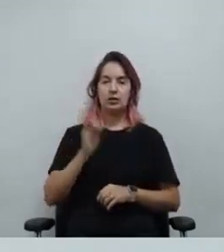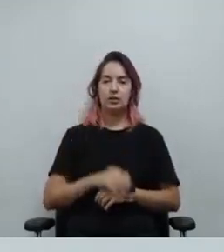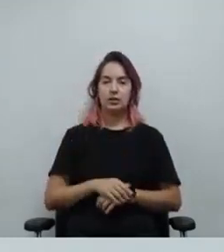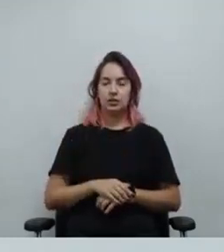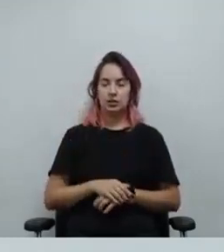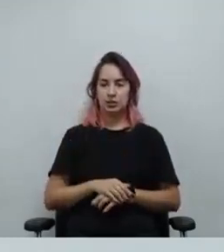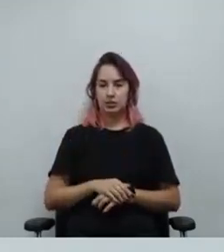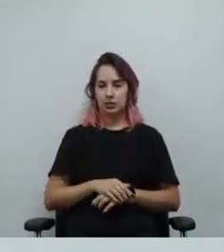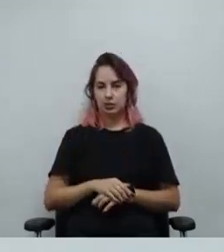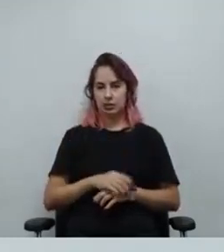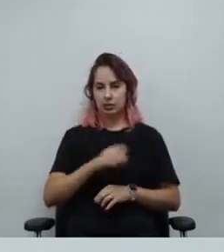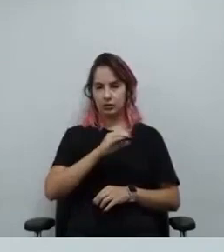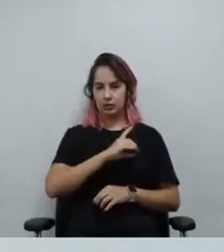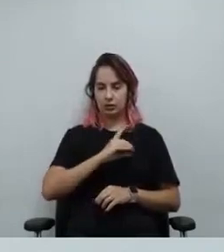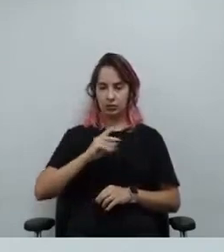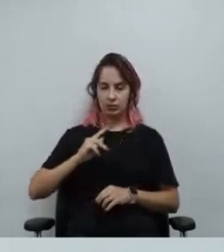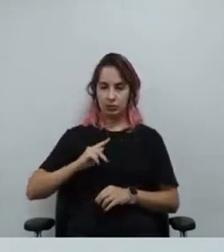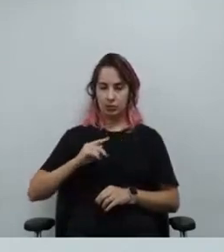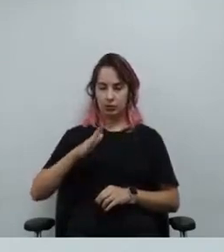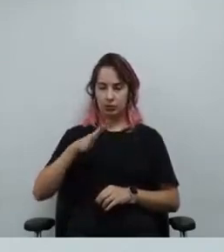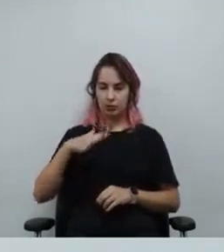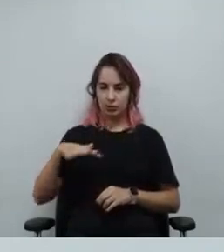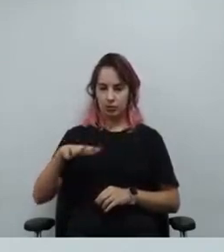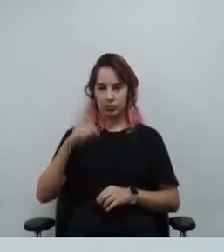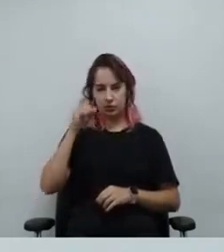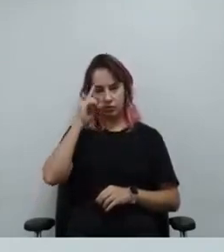realizado no dia 11 de abril, às 19h.